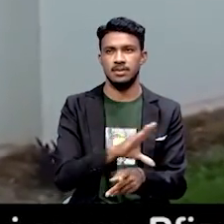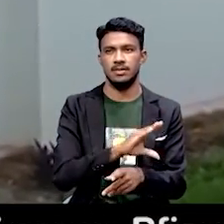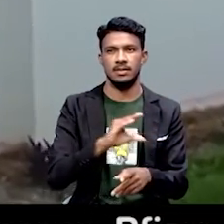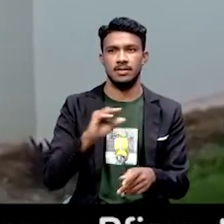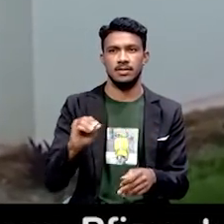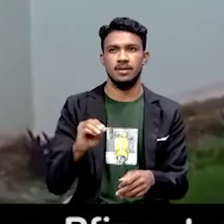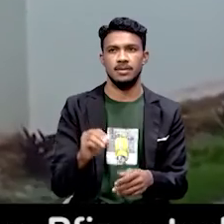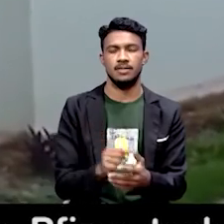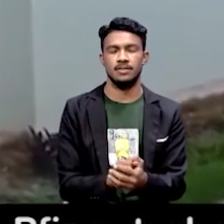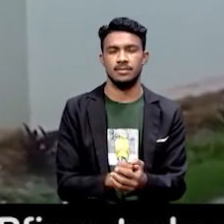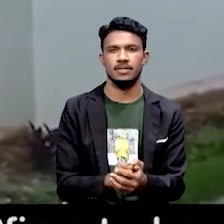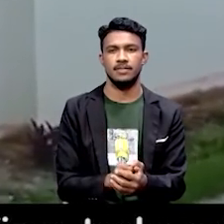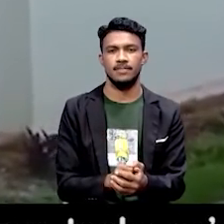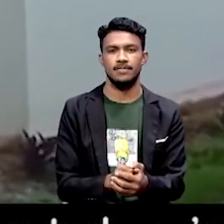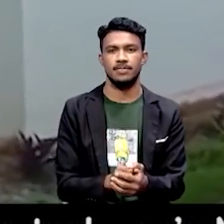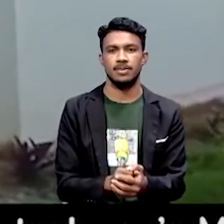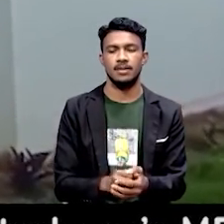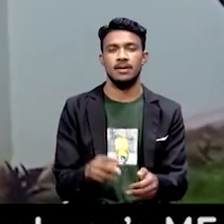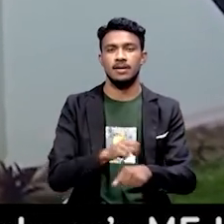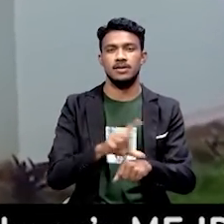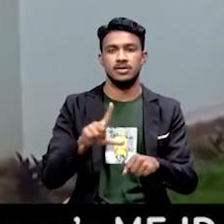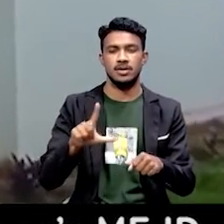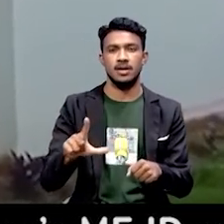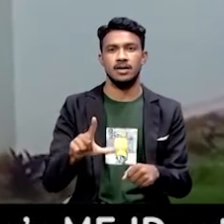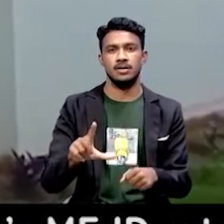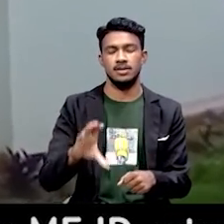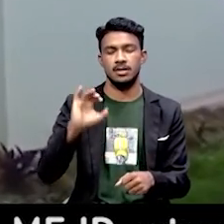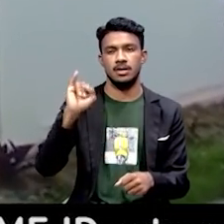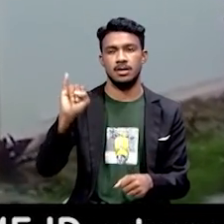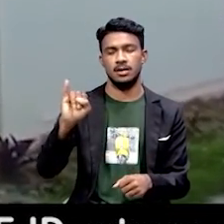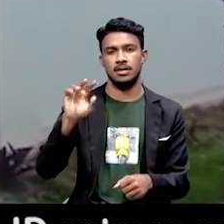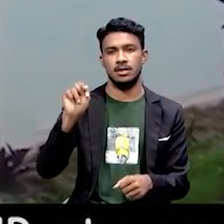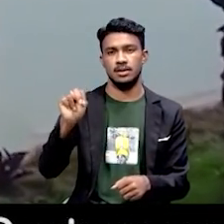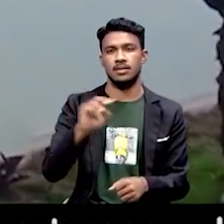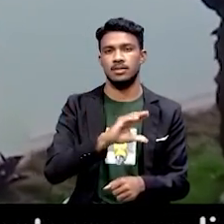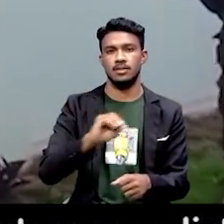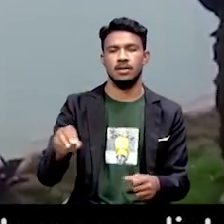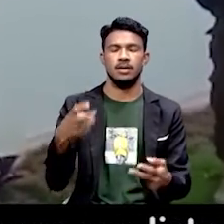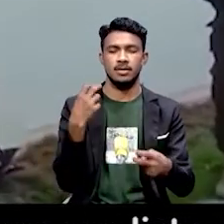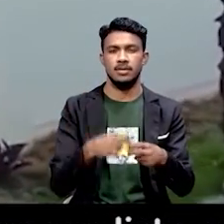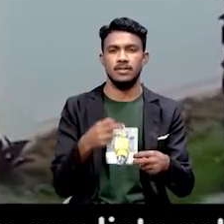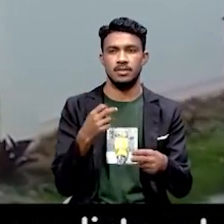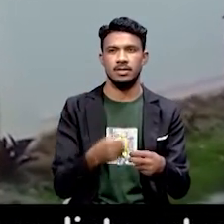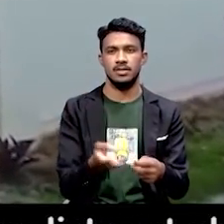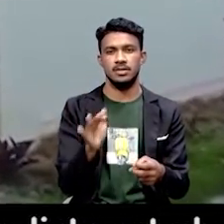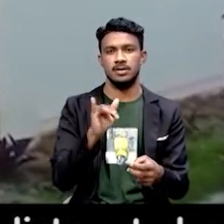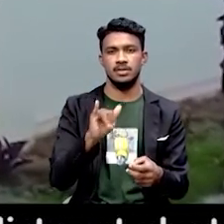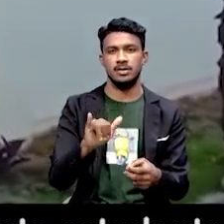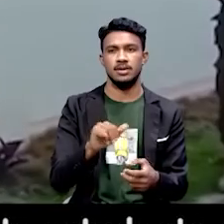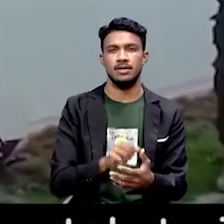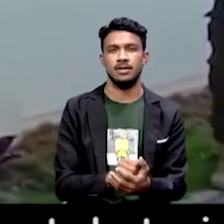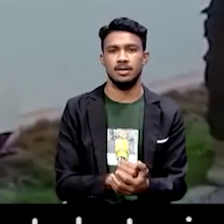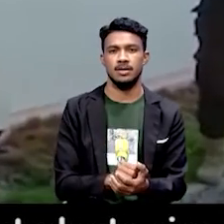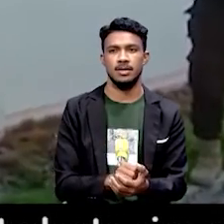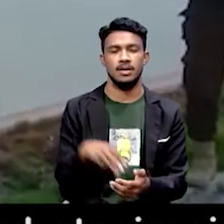americano, ao mesmo tempo naturalização em Indonésia, também risco de perturbação, mesmo o tribunal aplica pena